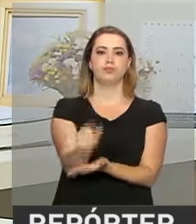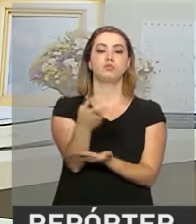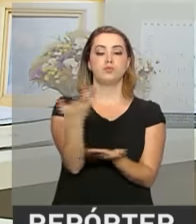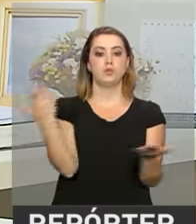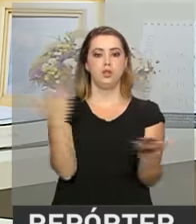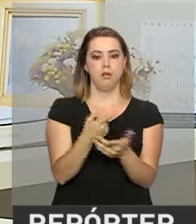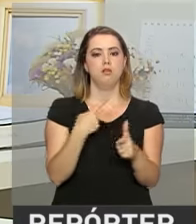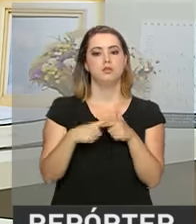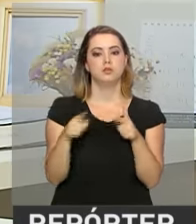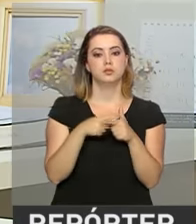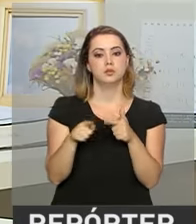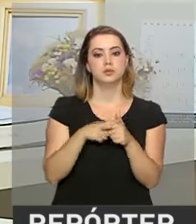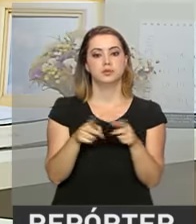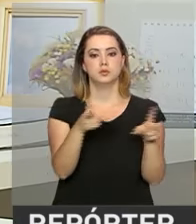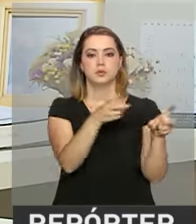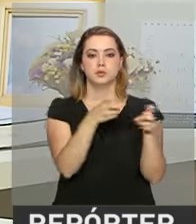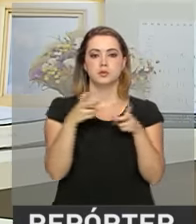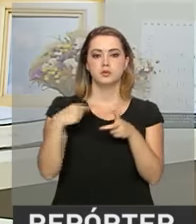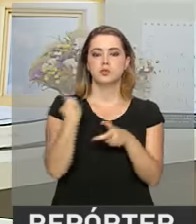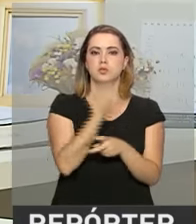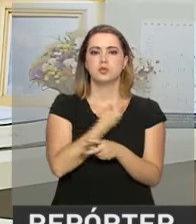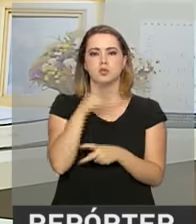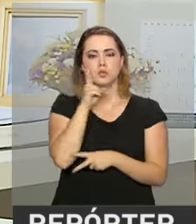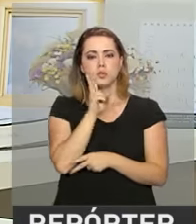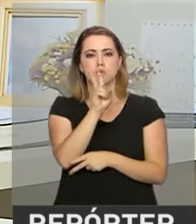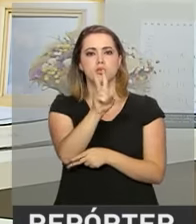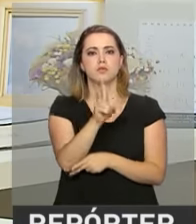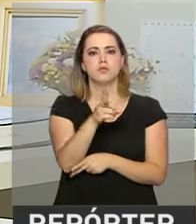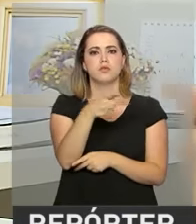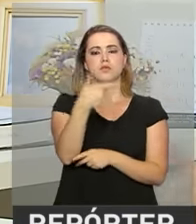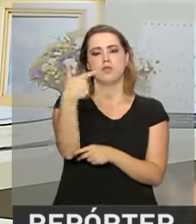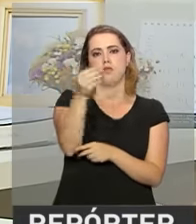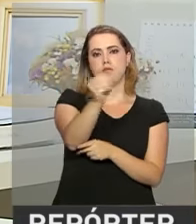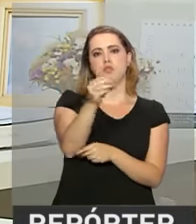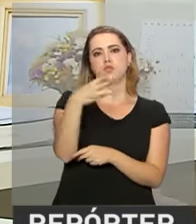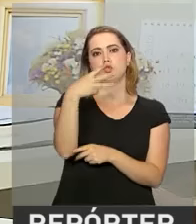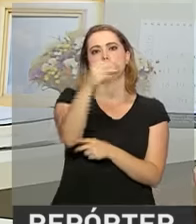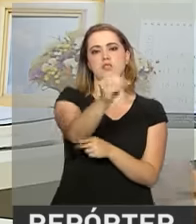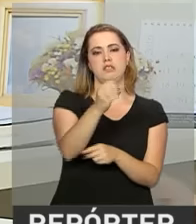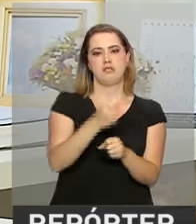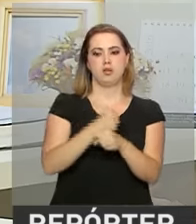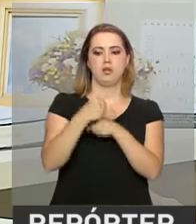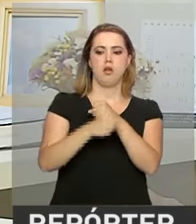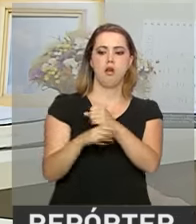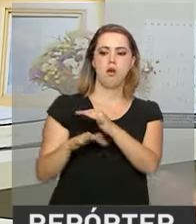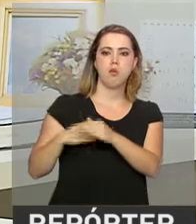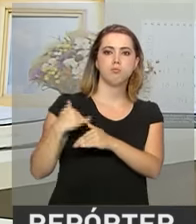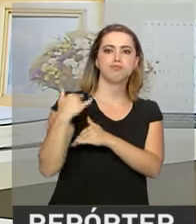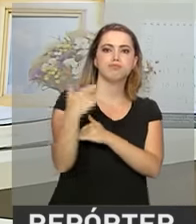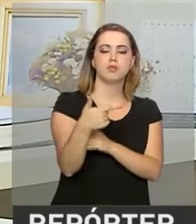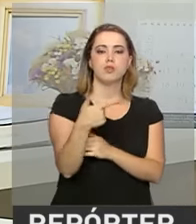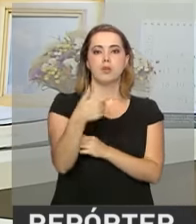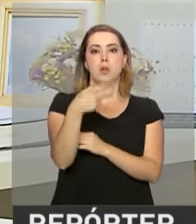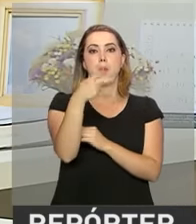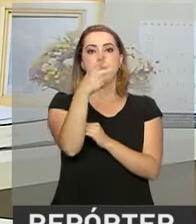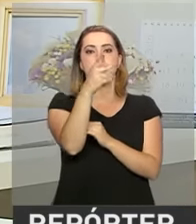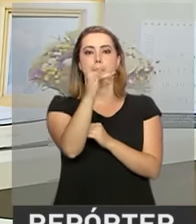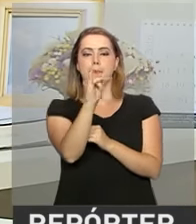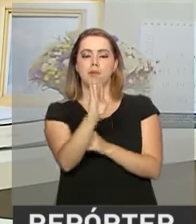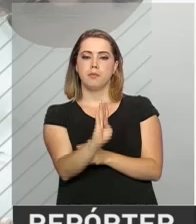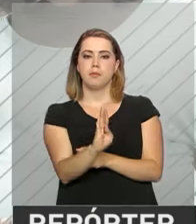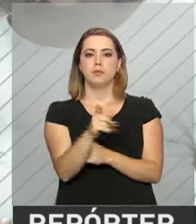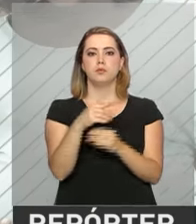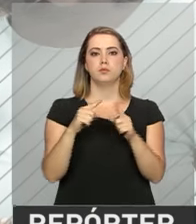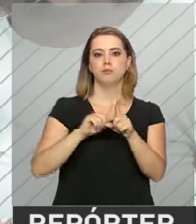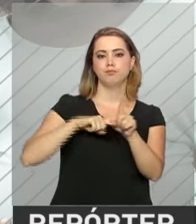a projeção que a gente faz daqui a 20 30 anos eu vou dobrar o valor em termos de PIB o que eu gasto com previdência